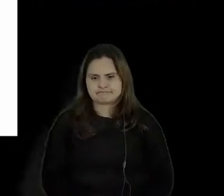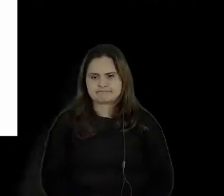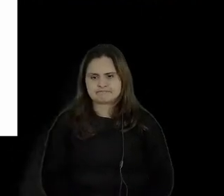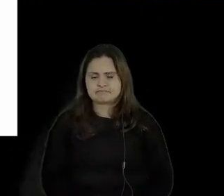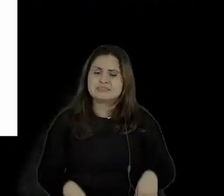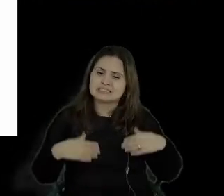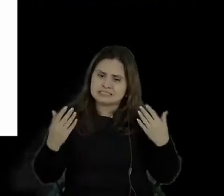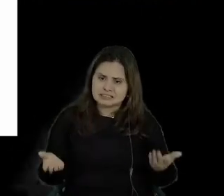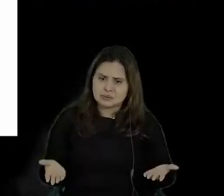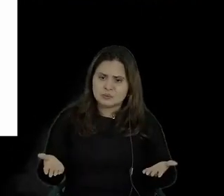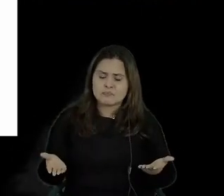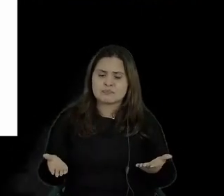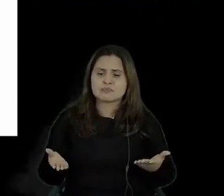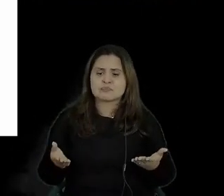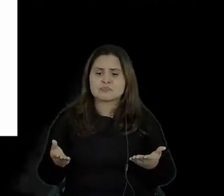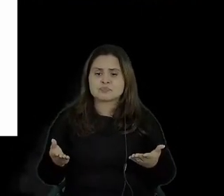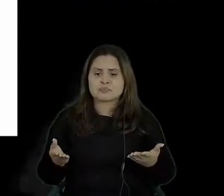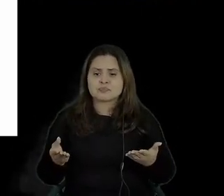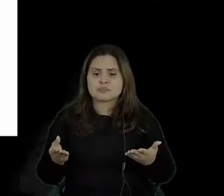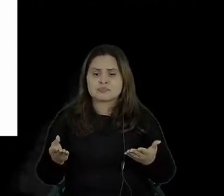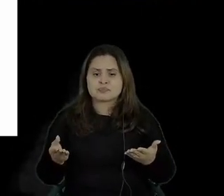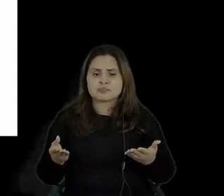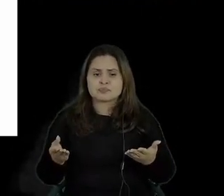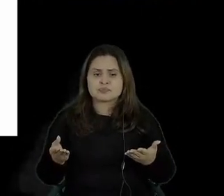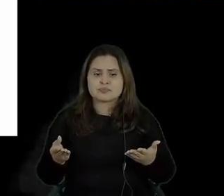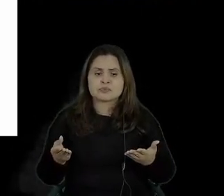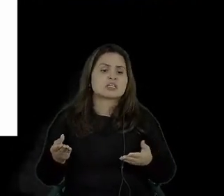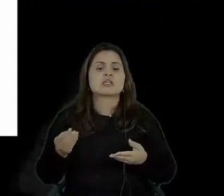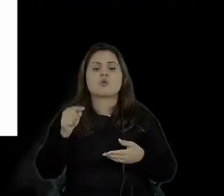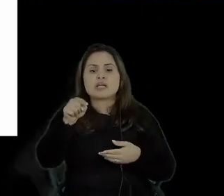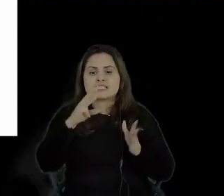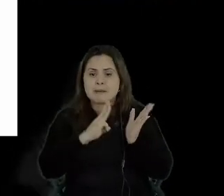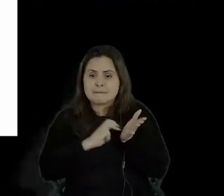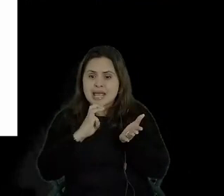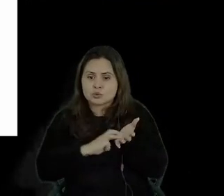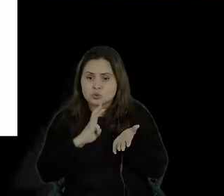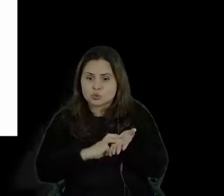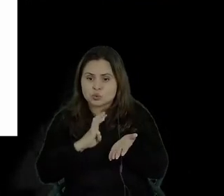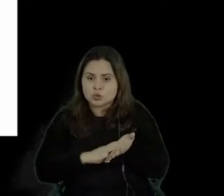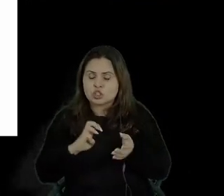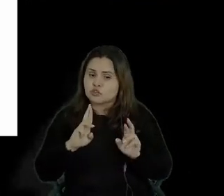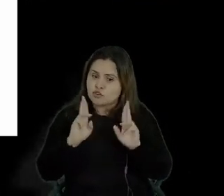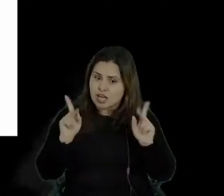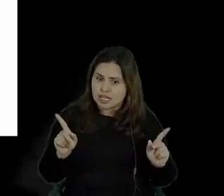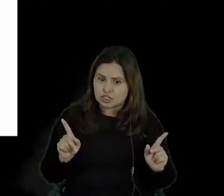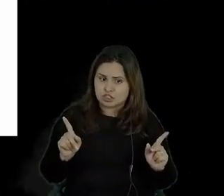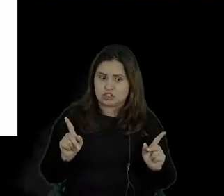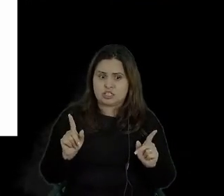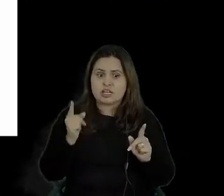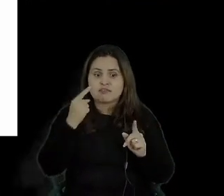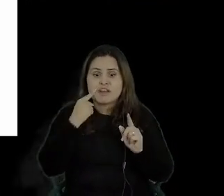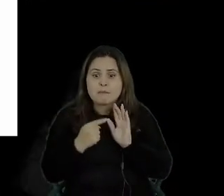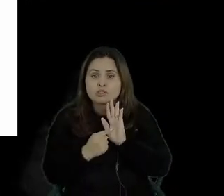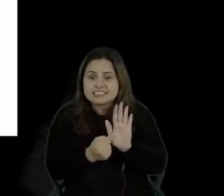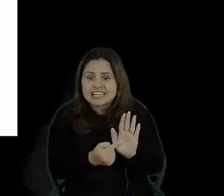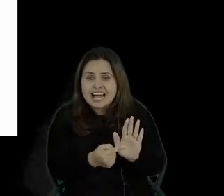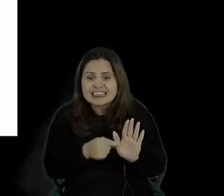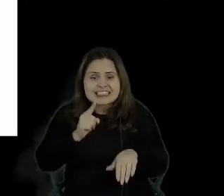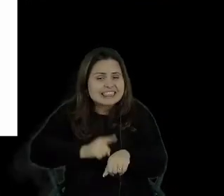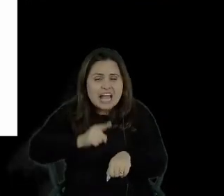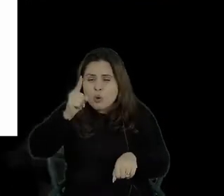Então, o que esse método faz? Ele mostra exatamente onde que você vai fazer a ligação desse tubo. E qual tipo de